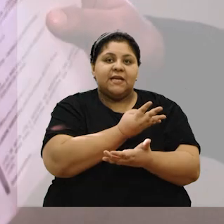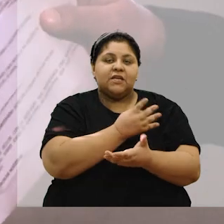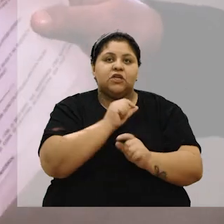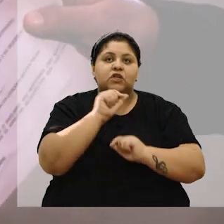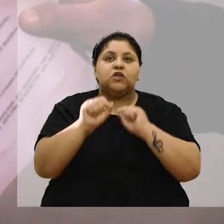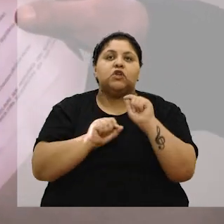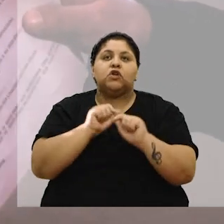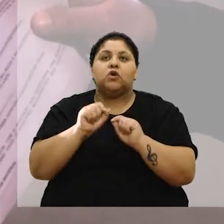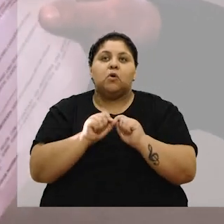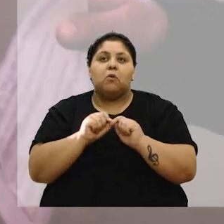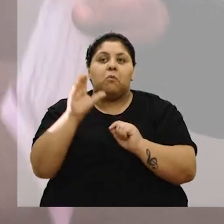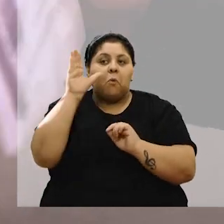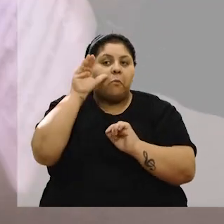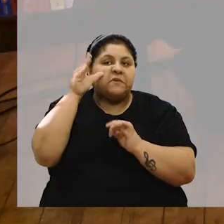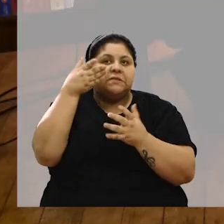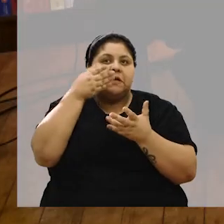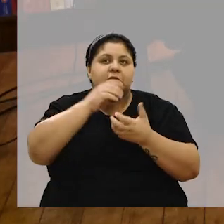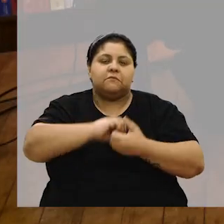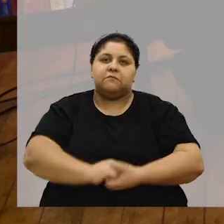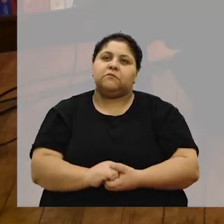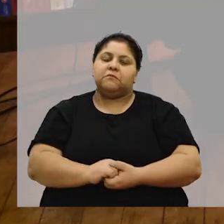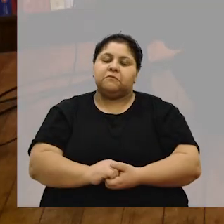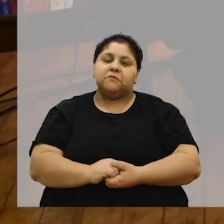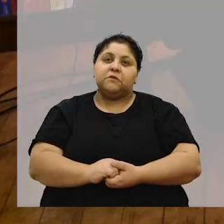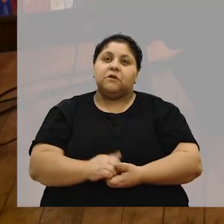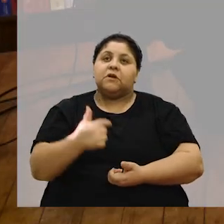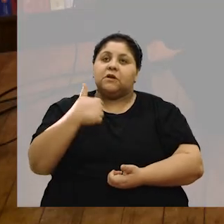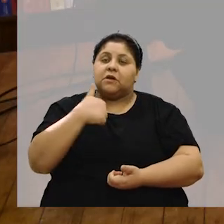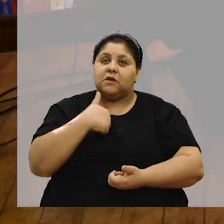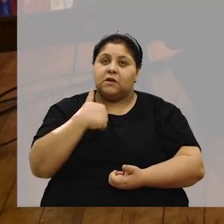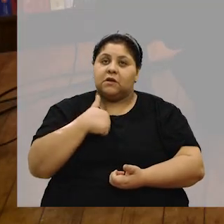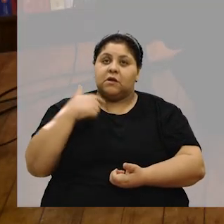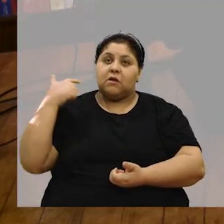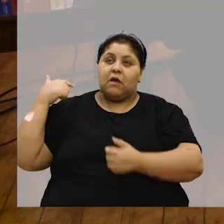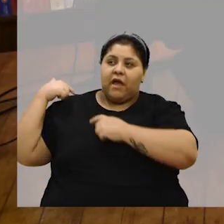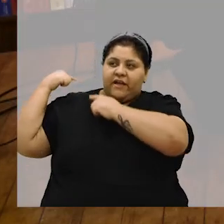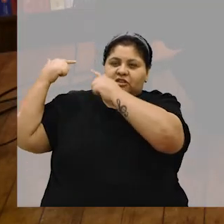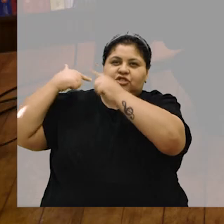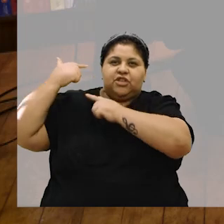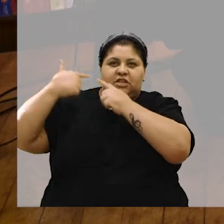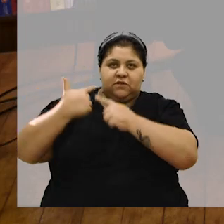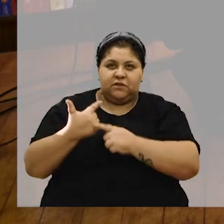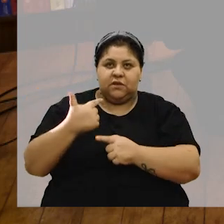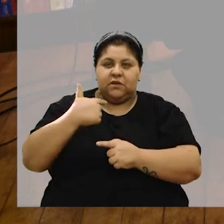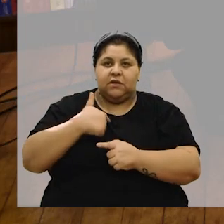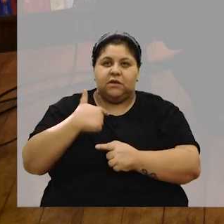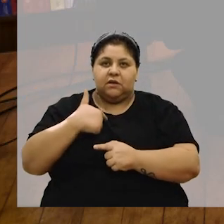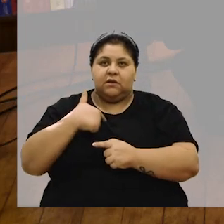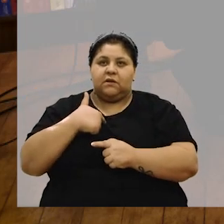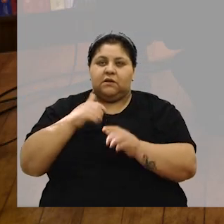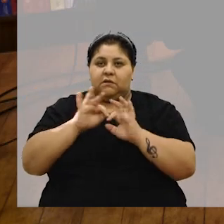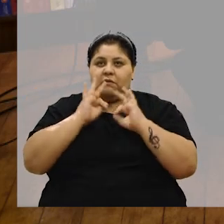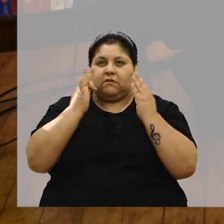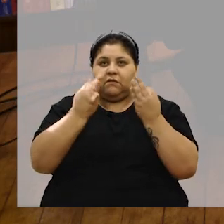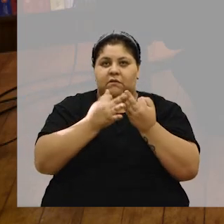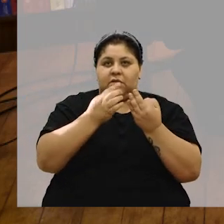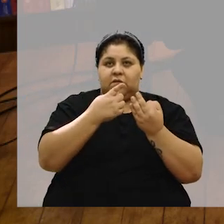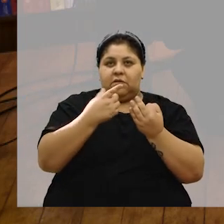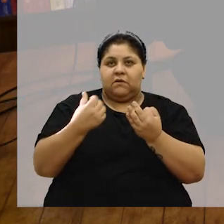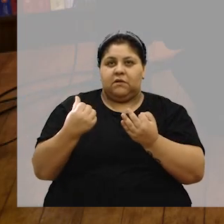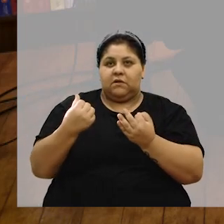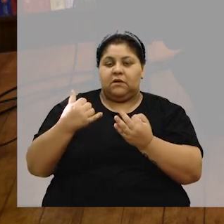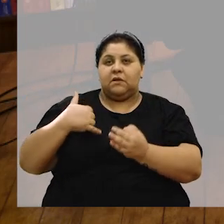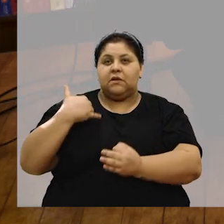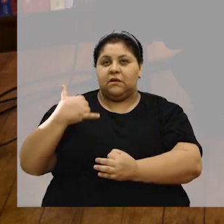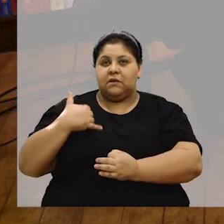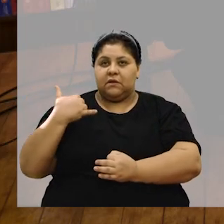mesmos e o que vocês também verificam? Em relação até às gerações que tu falou, eu tenho uma sobrinha